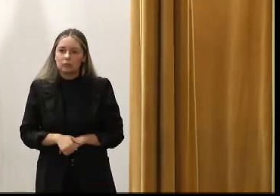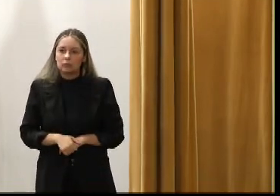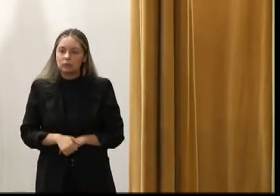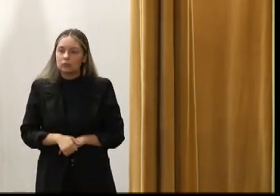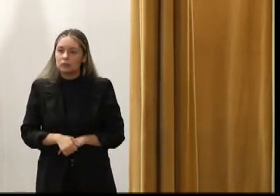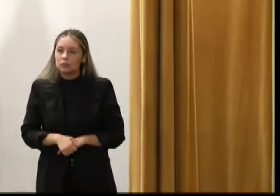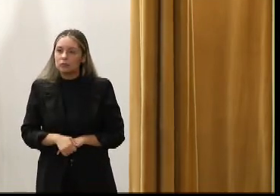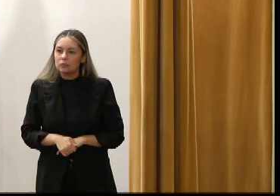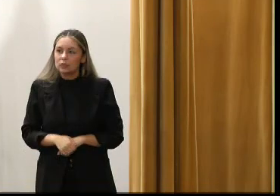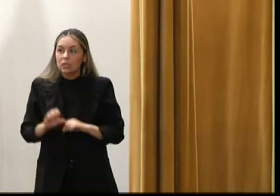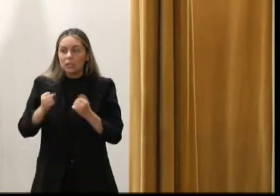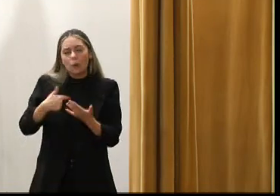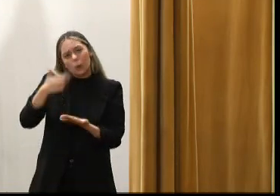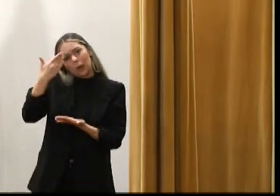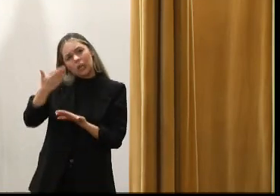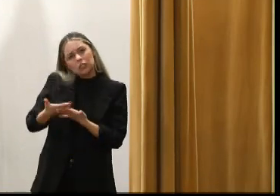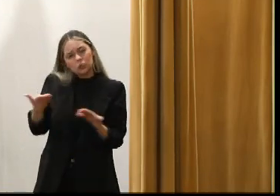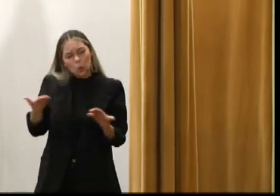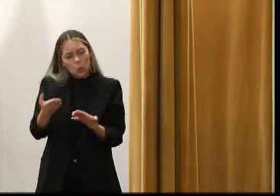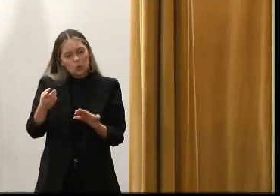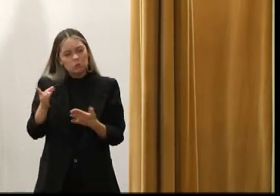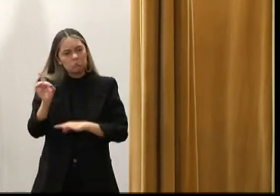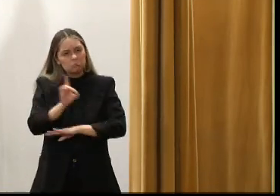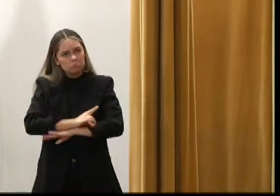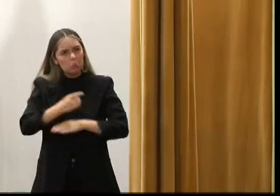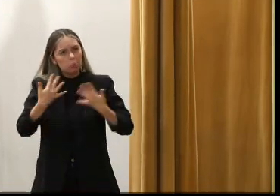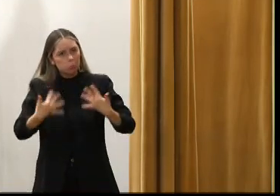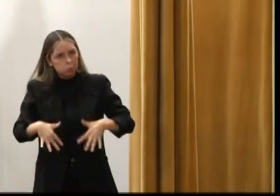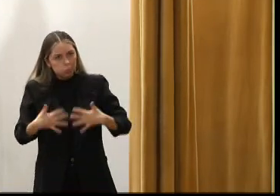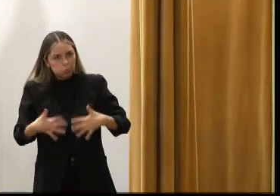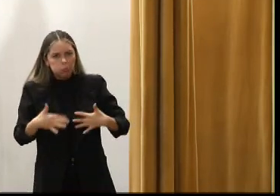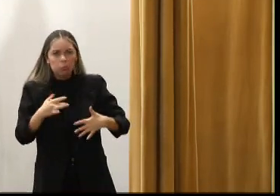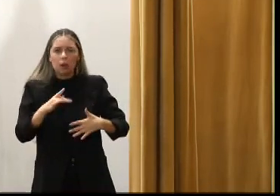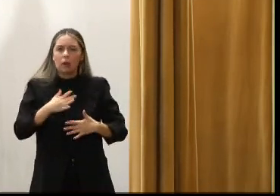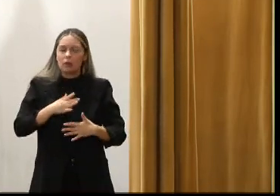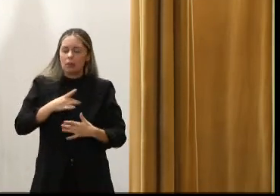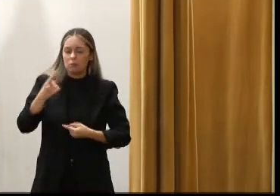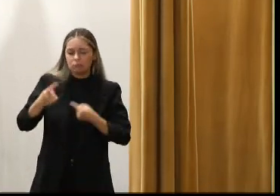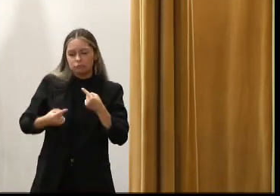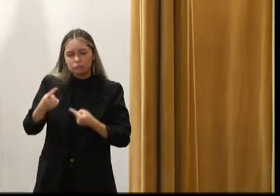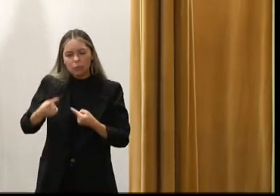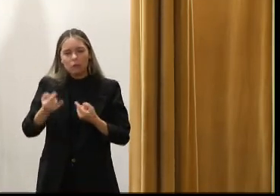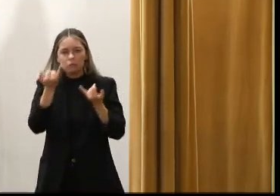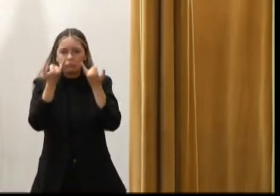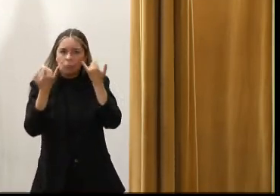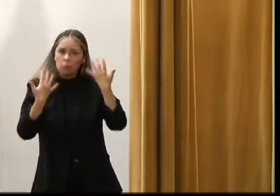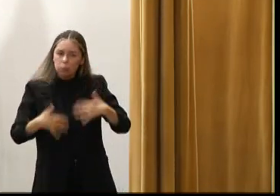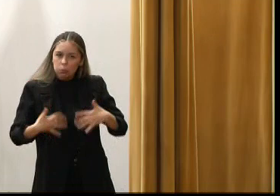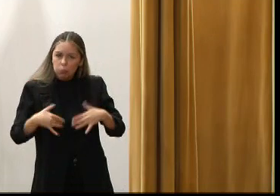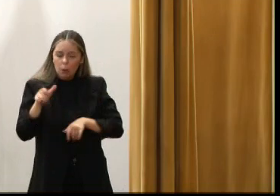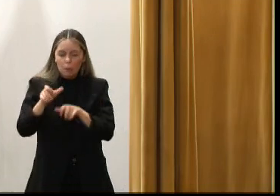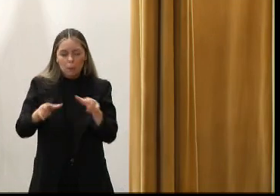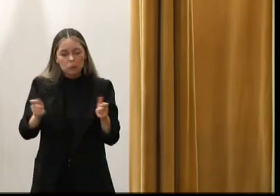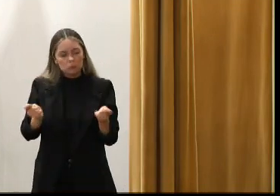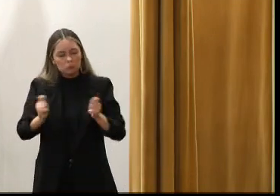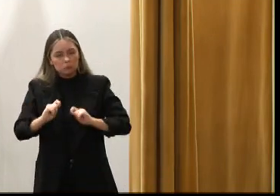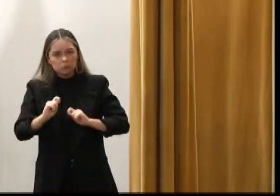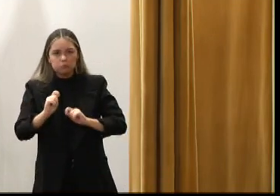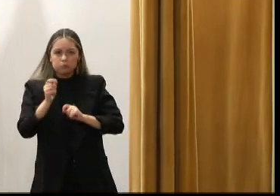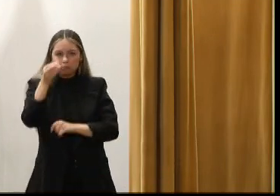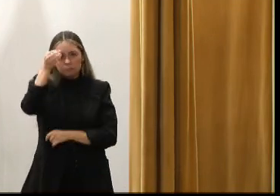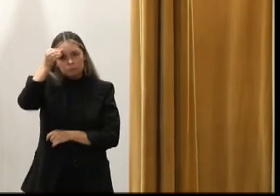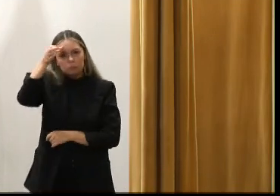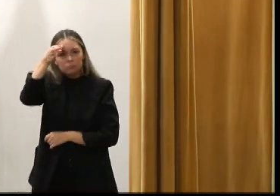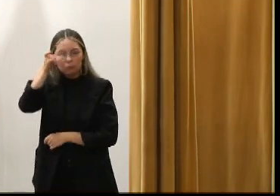E acredito que hoje será um dia muito rico, um debate muito rico, né? Pessoas muito capacitadas para falar do tema, né?